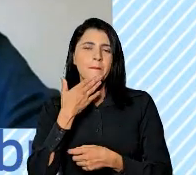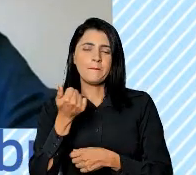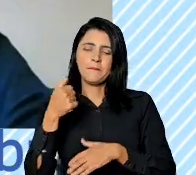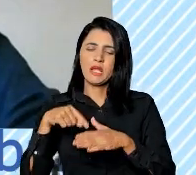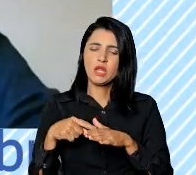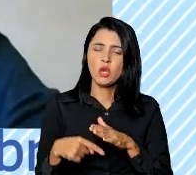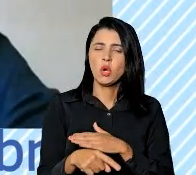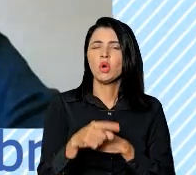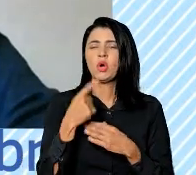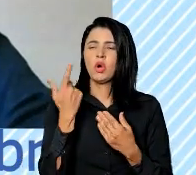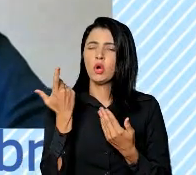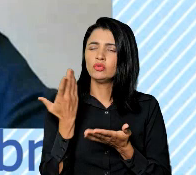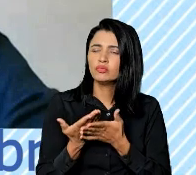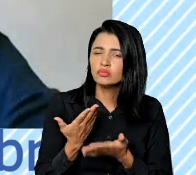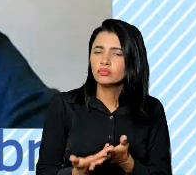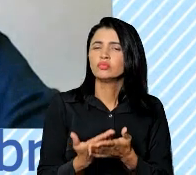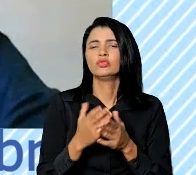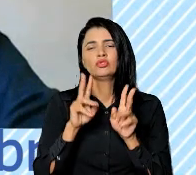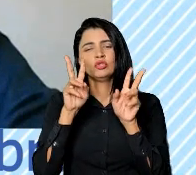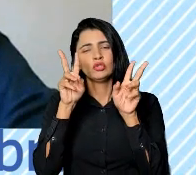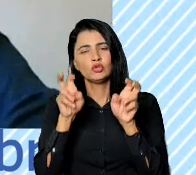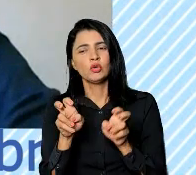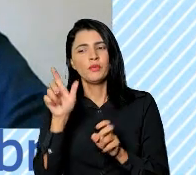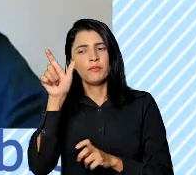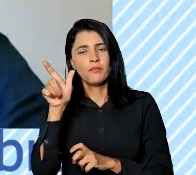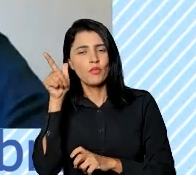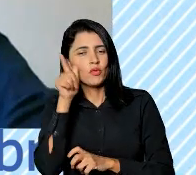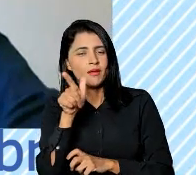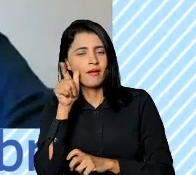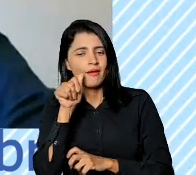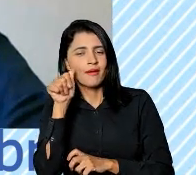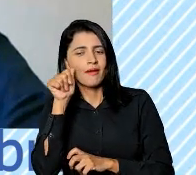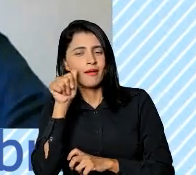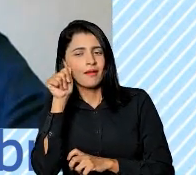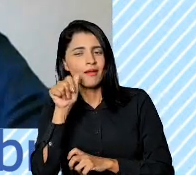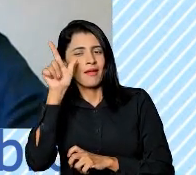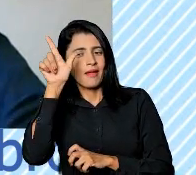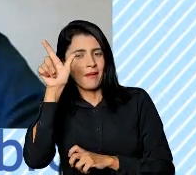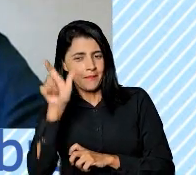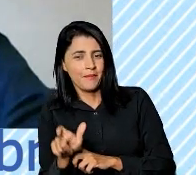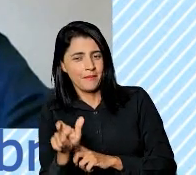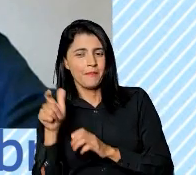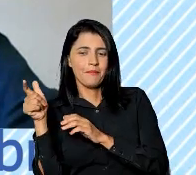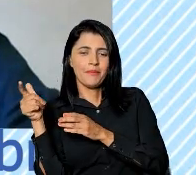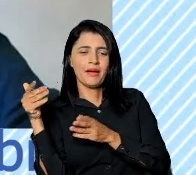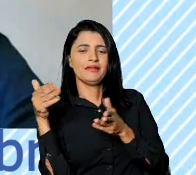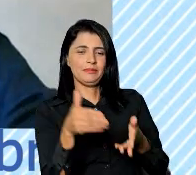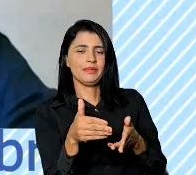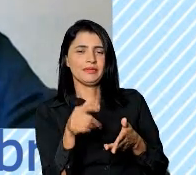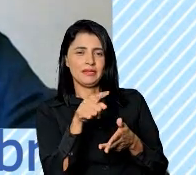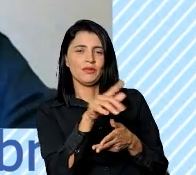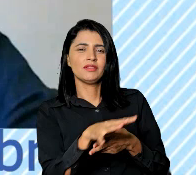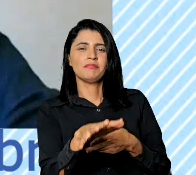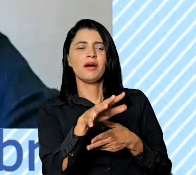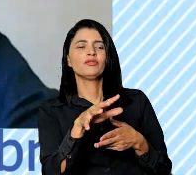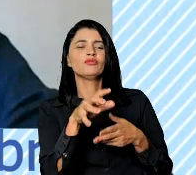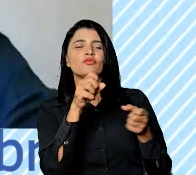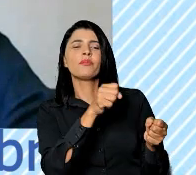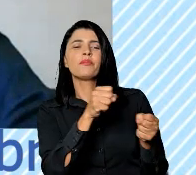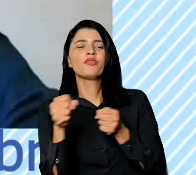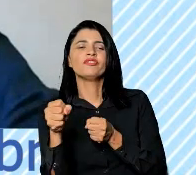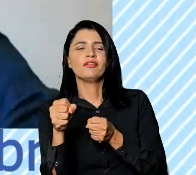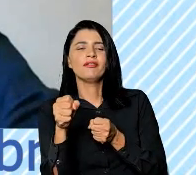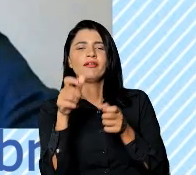aprofundada a estudos sobre a participação das mulheres nas instituições e nos chamados espaços de poder, espaços de tomada